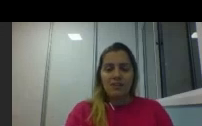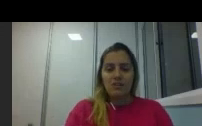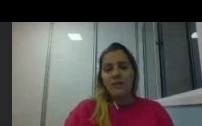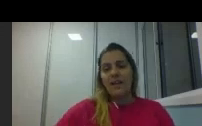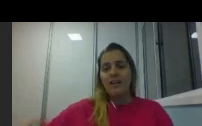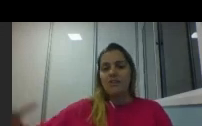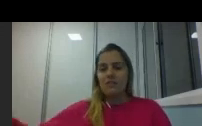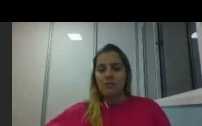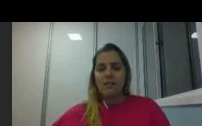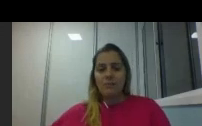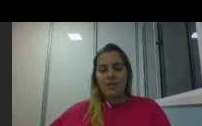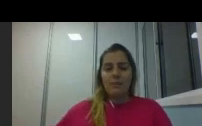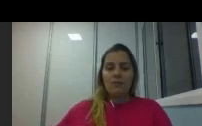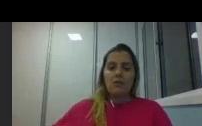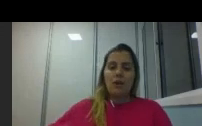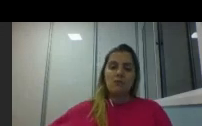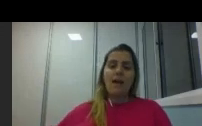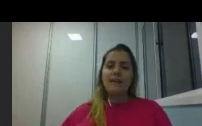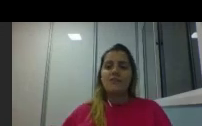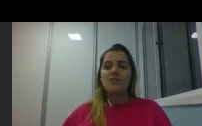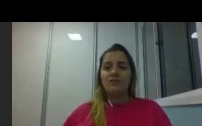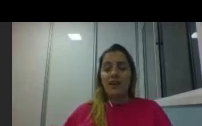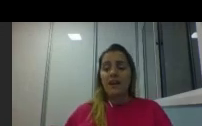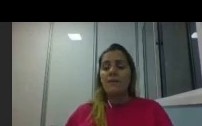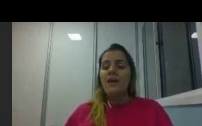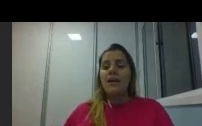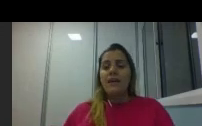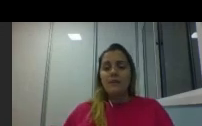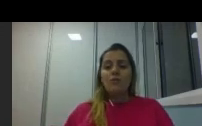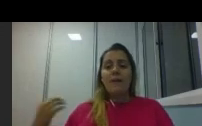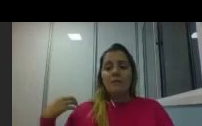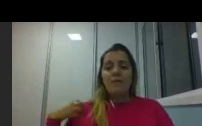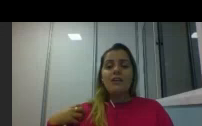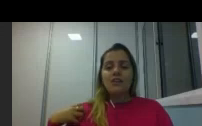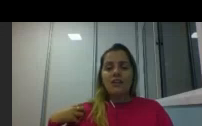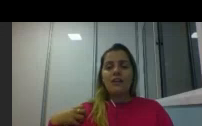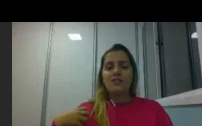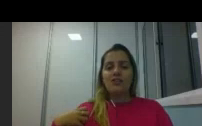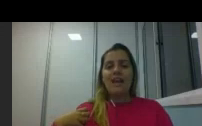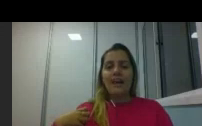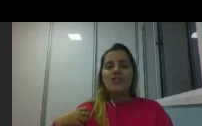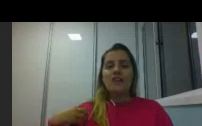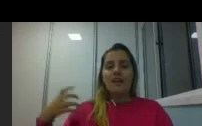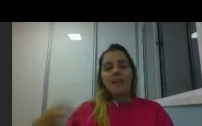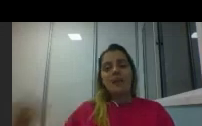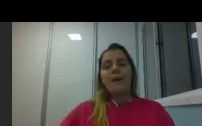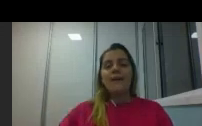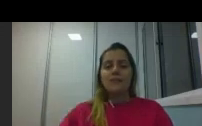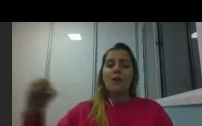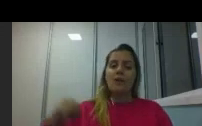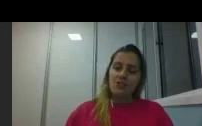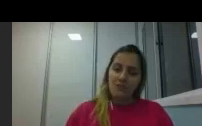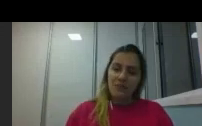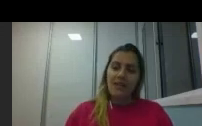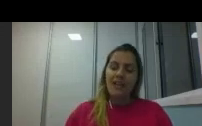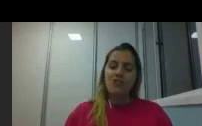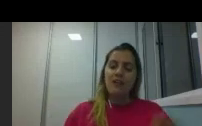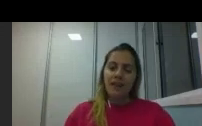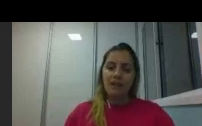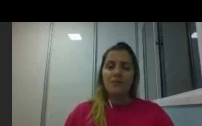a ambientes diferentes dos quais, por exemplo, os nossos pais estiveram, isso permite que a nossa genética ela tenha uma